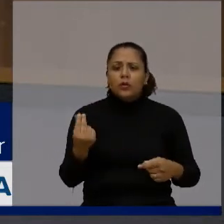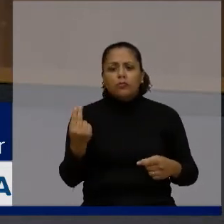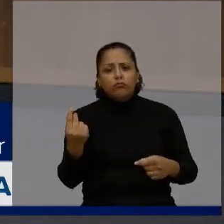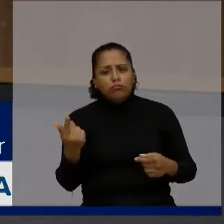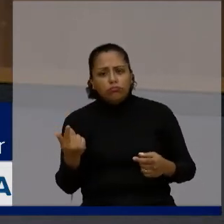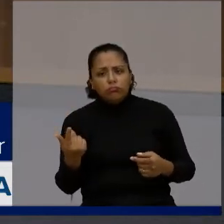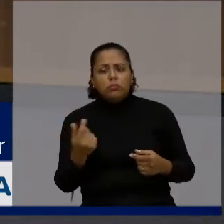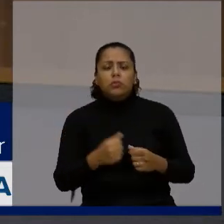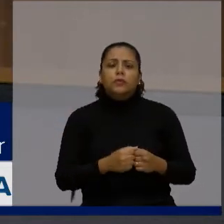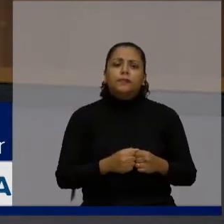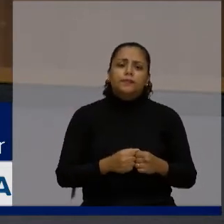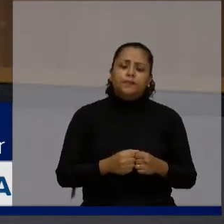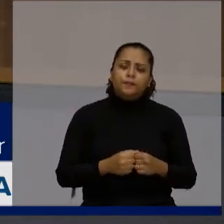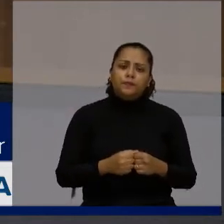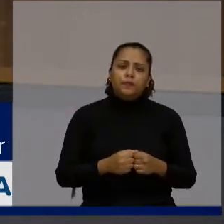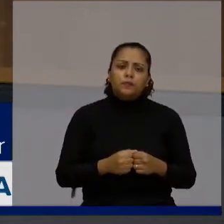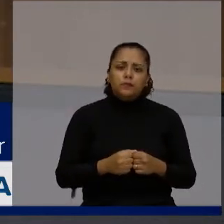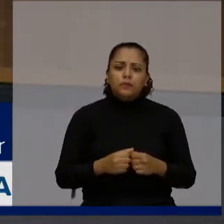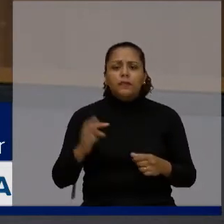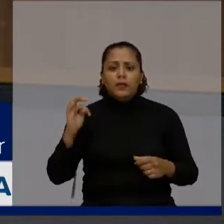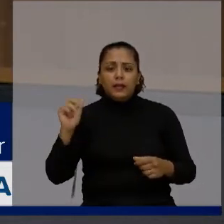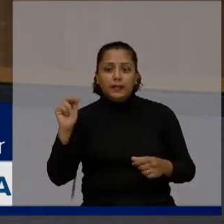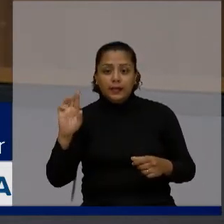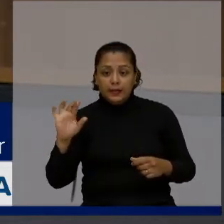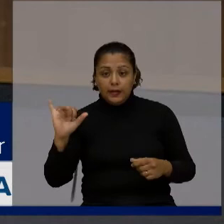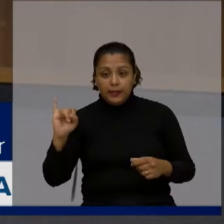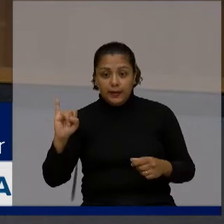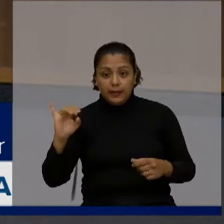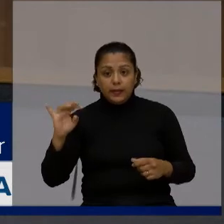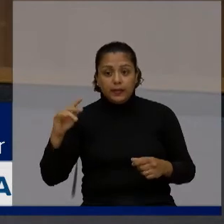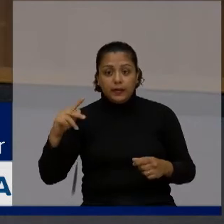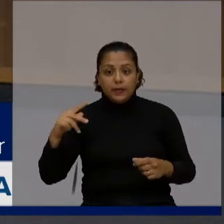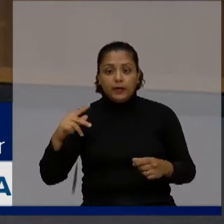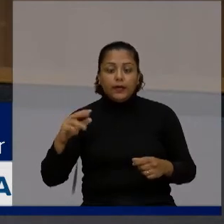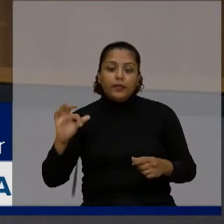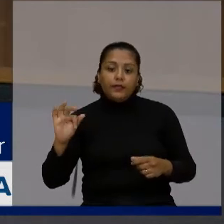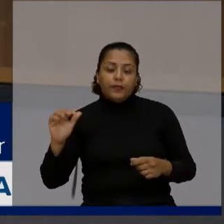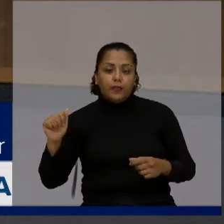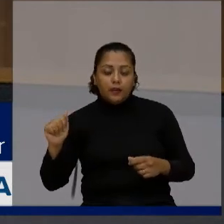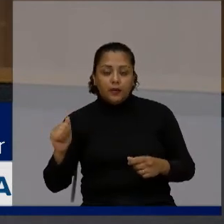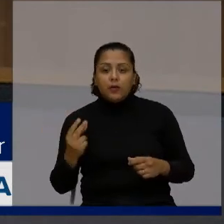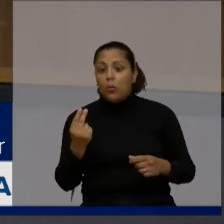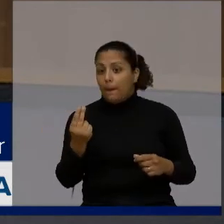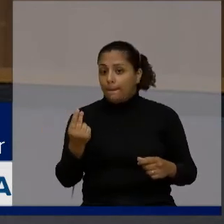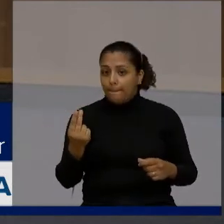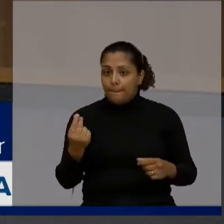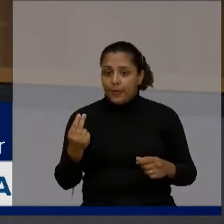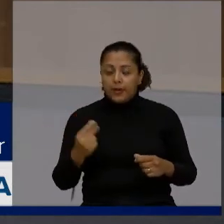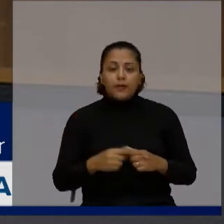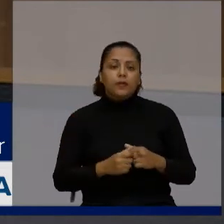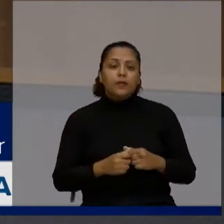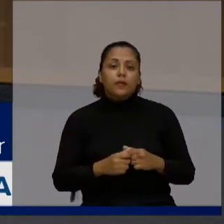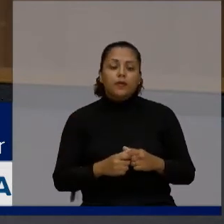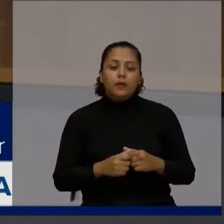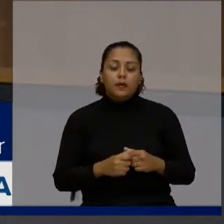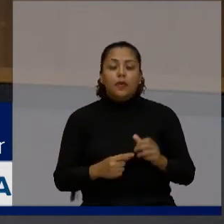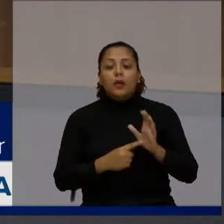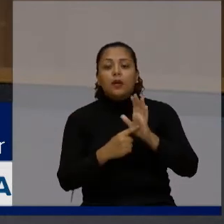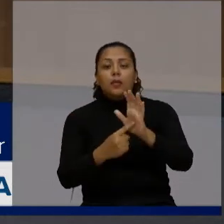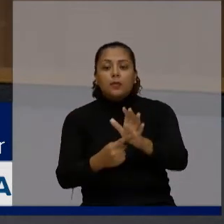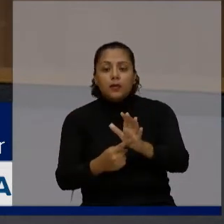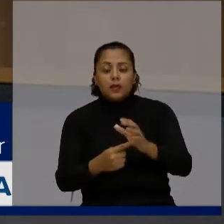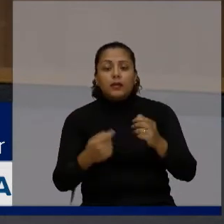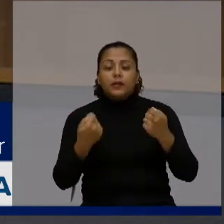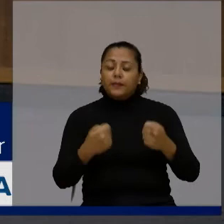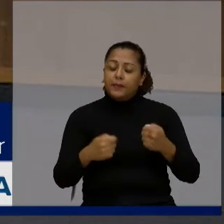de tarifa. E aí, o nosso requerimento, ele coloca que é necessário transparência nessa questão